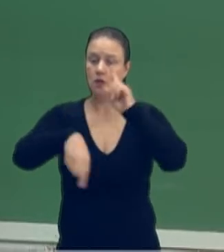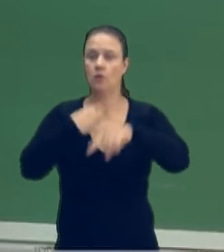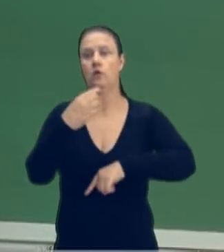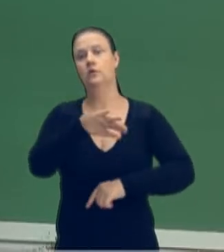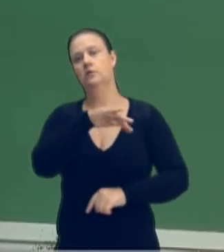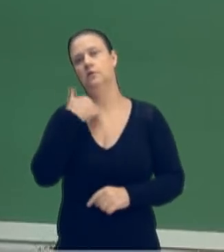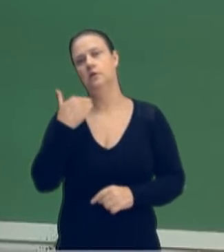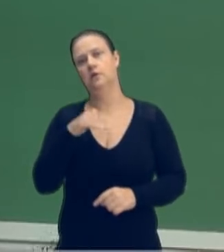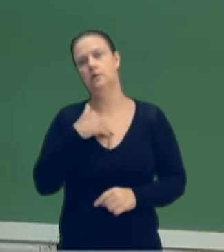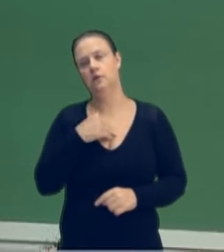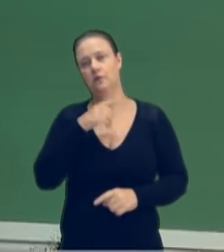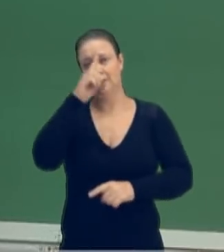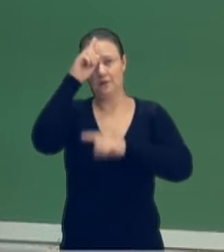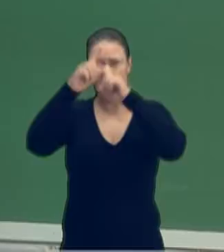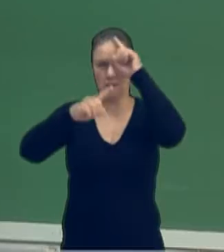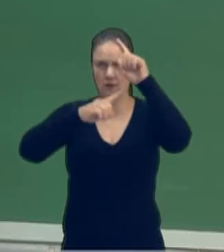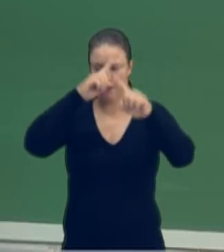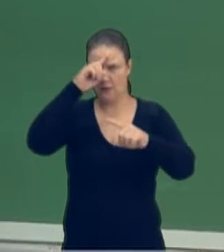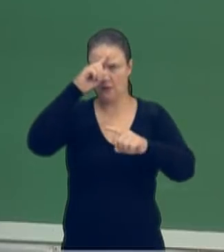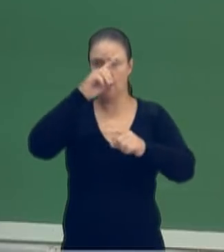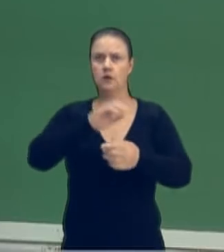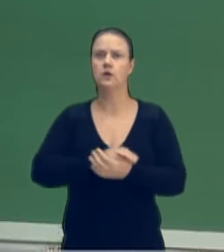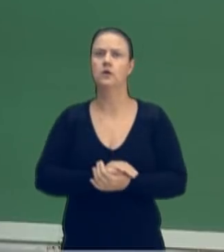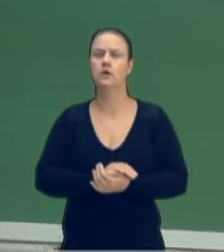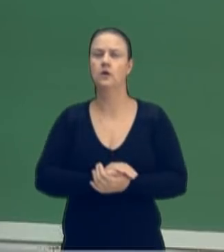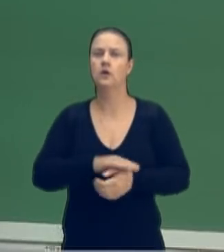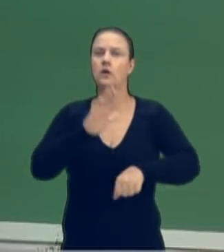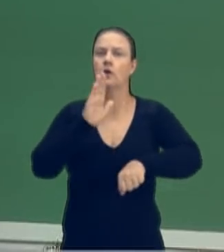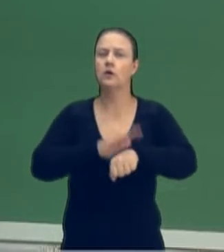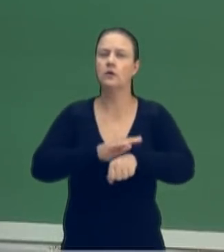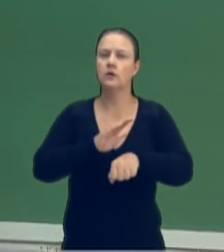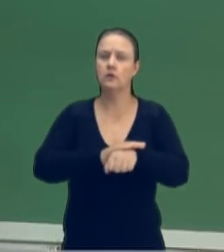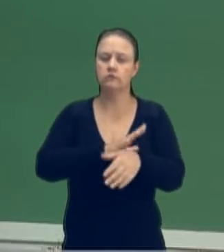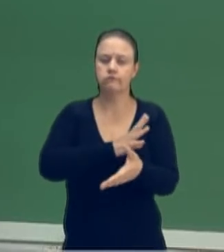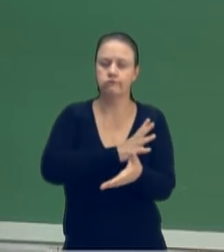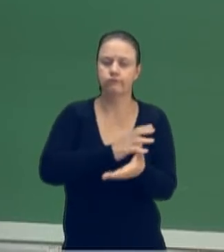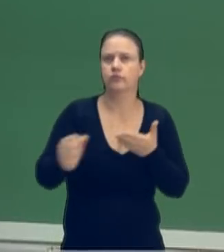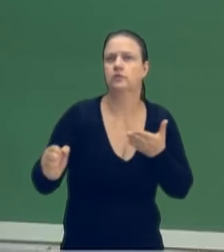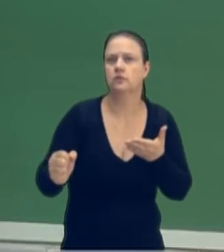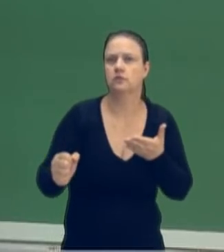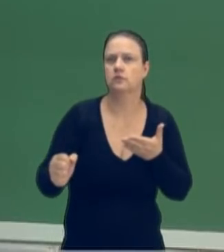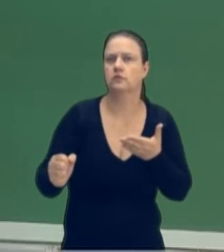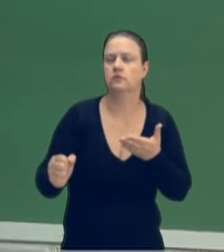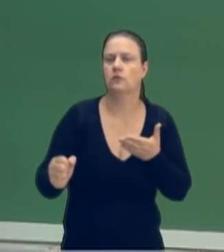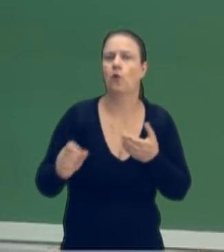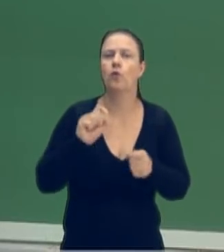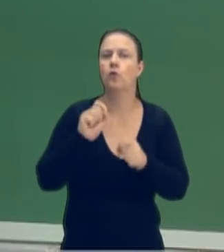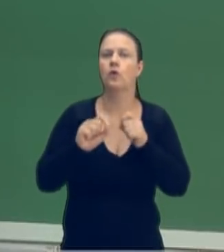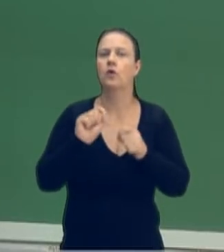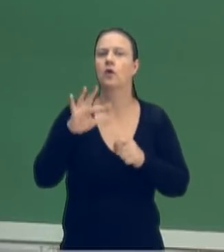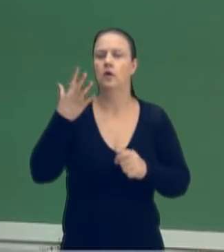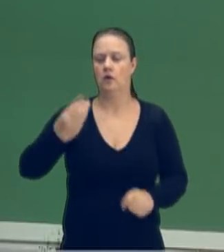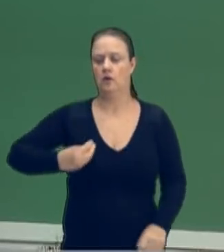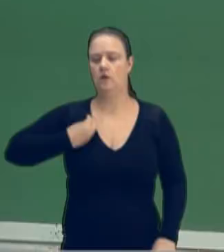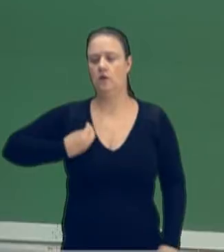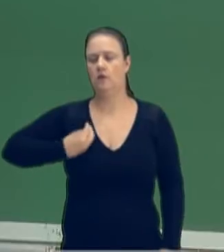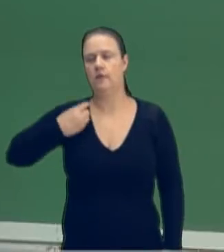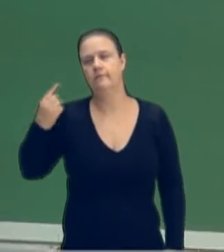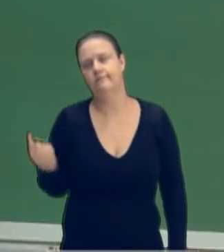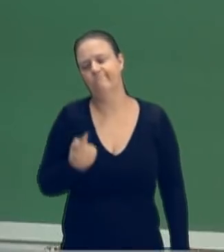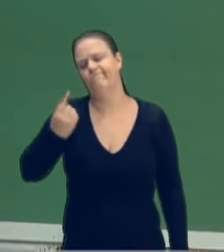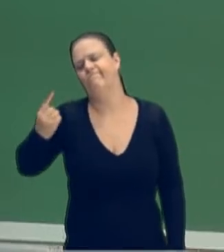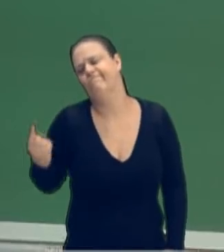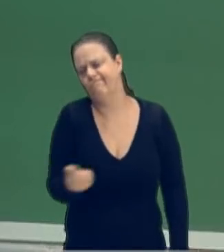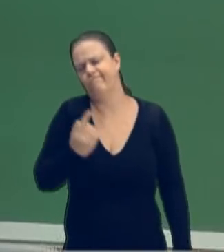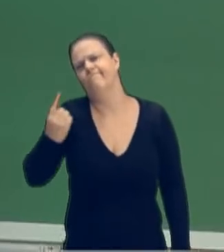ideia deles, o mundo terreno era um momento de passagem, onde o mundo dos mortos seria a ideia de viver eternamente, né?